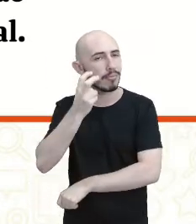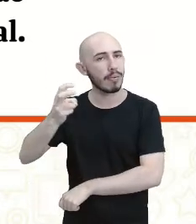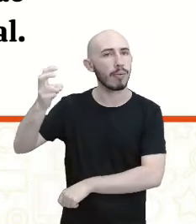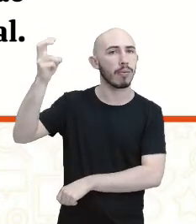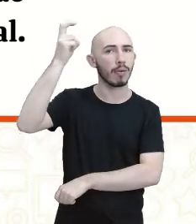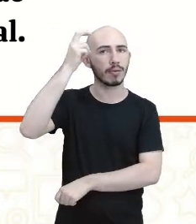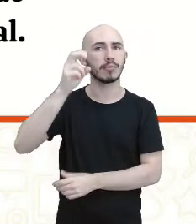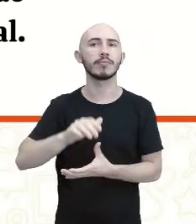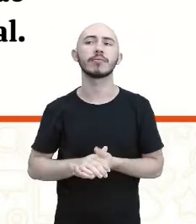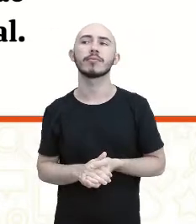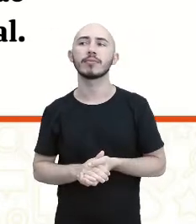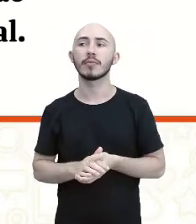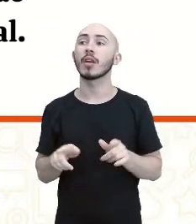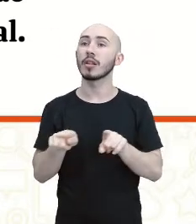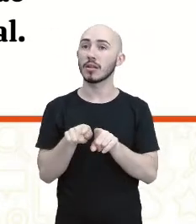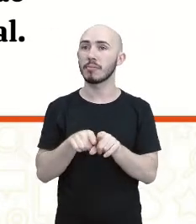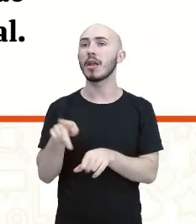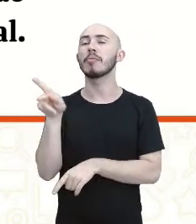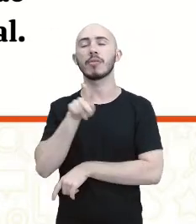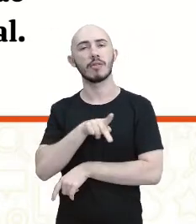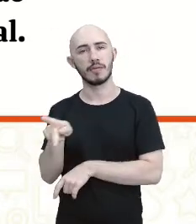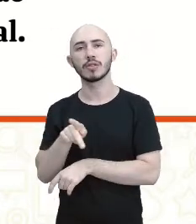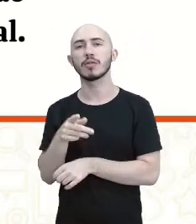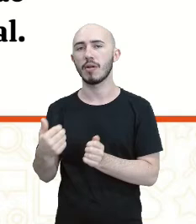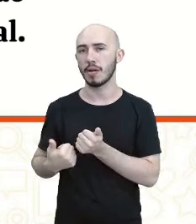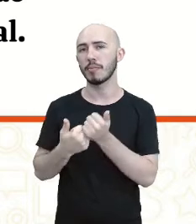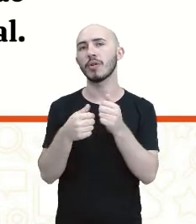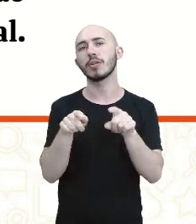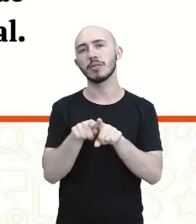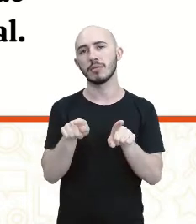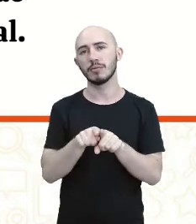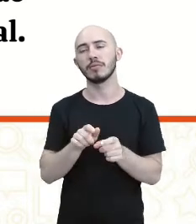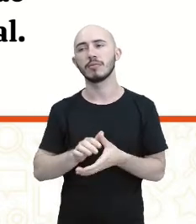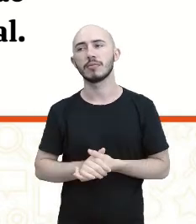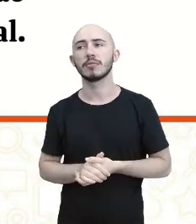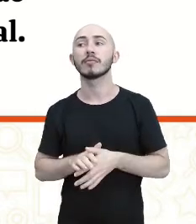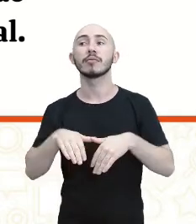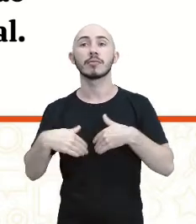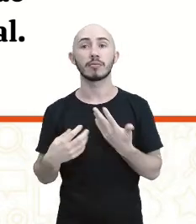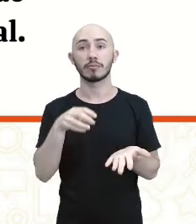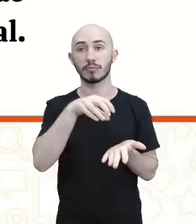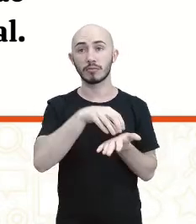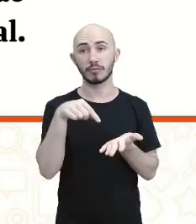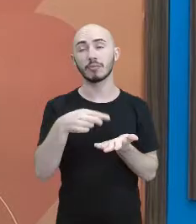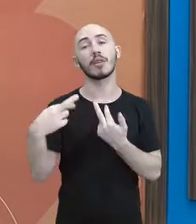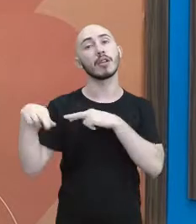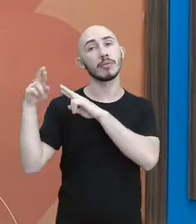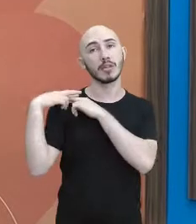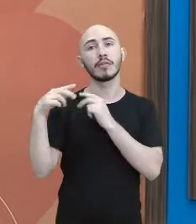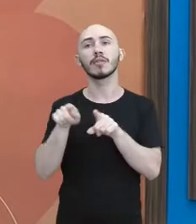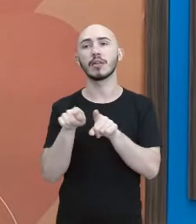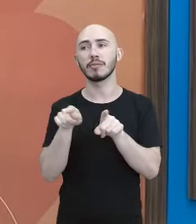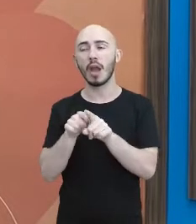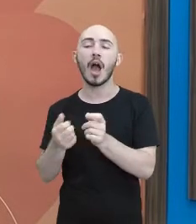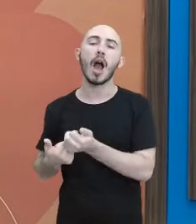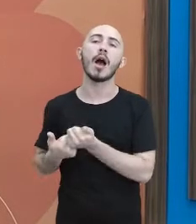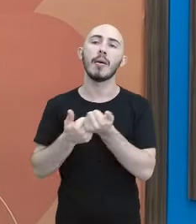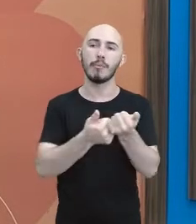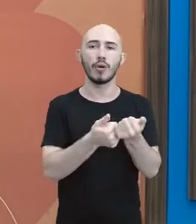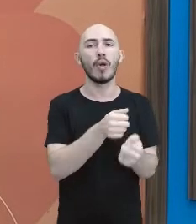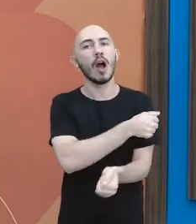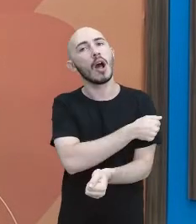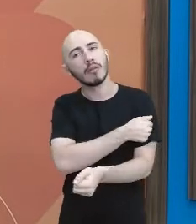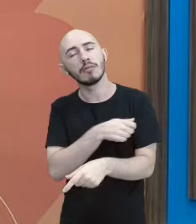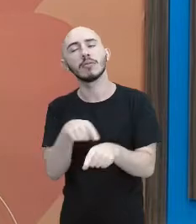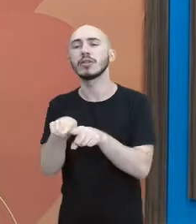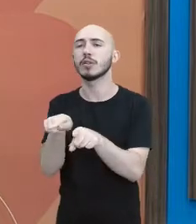ou superdotação e aos professores. Então, esse núcleo, ele também é responsável por isso, por dar esse suporte, esse apoio